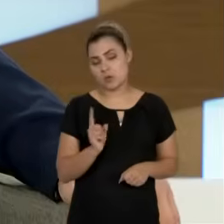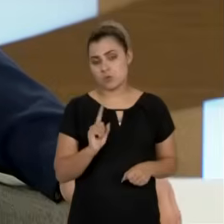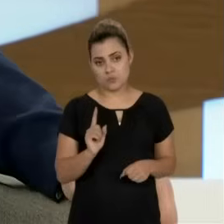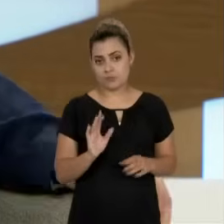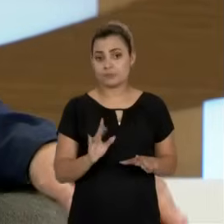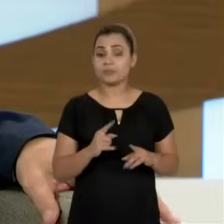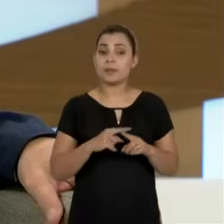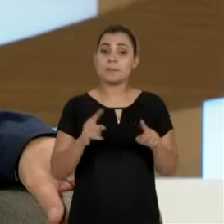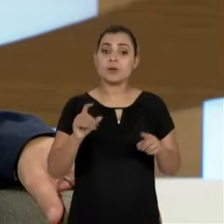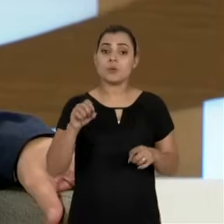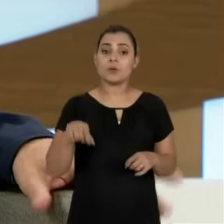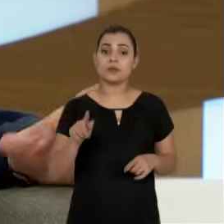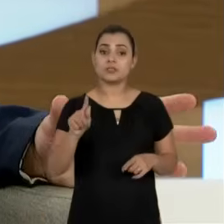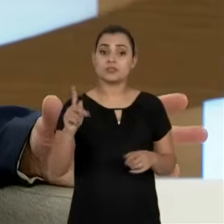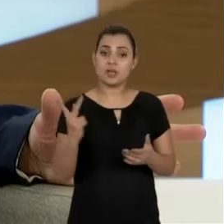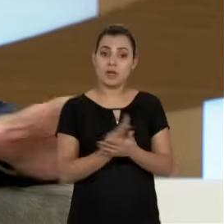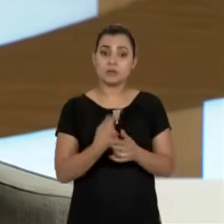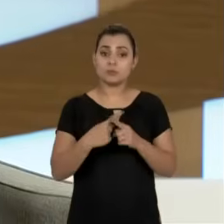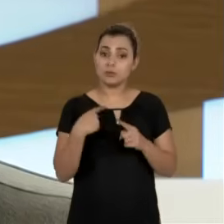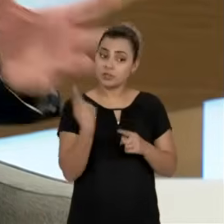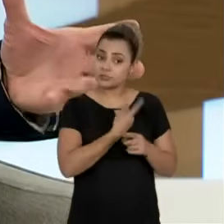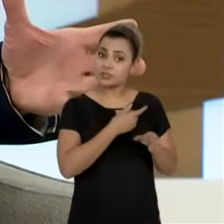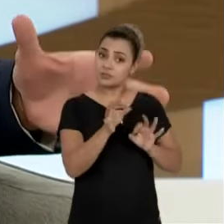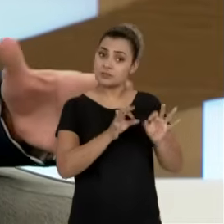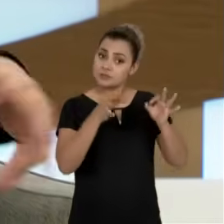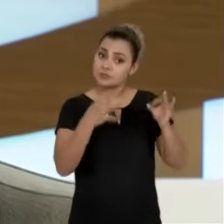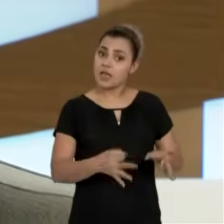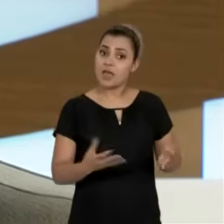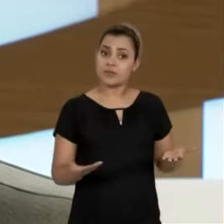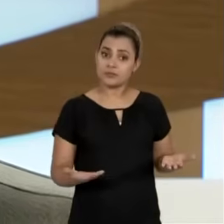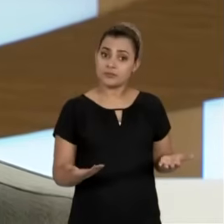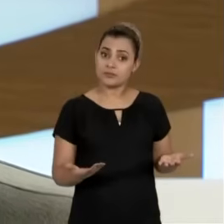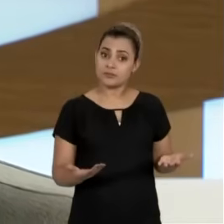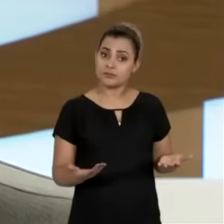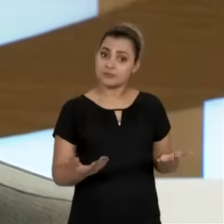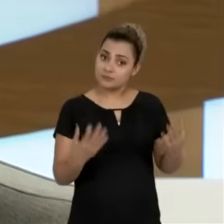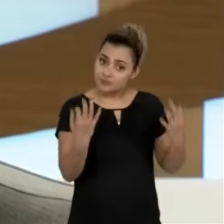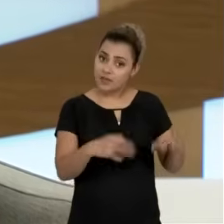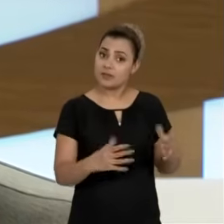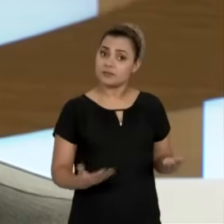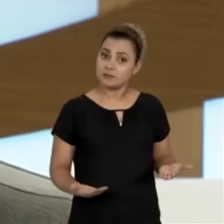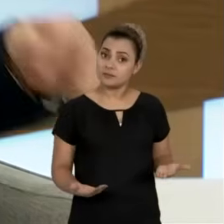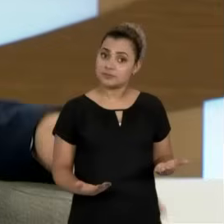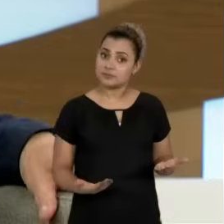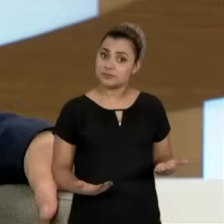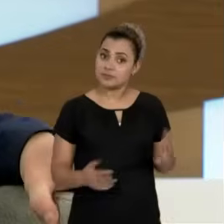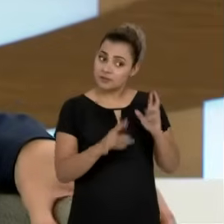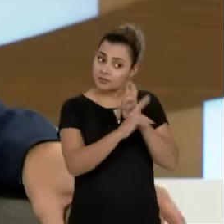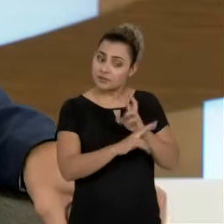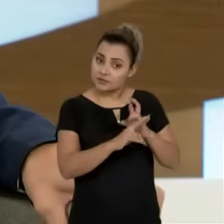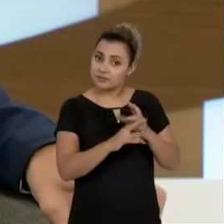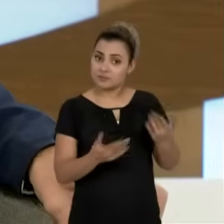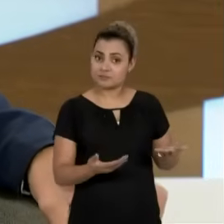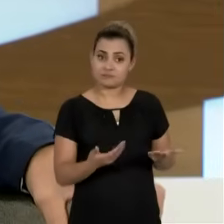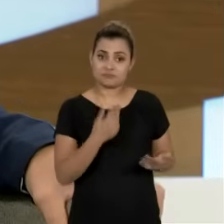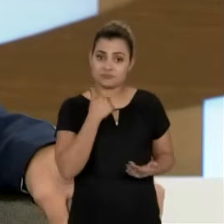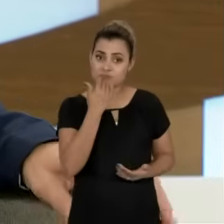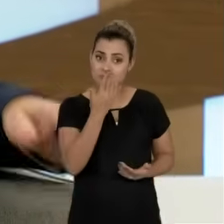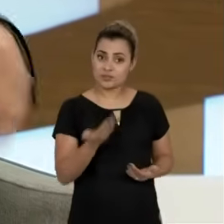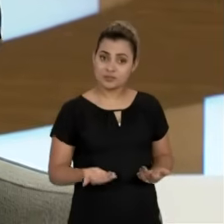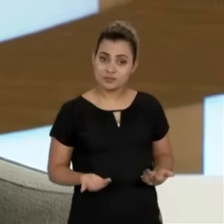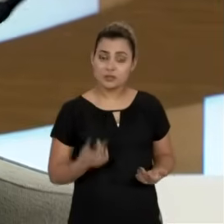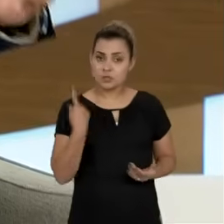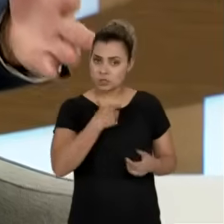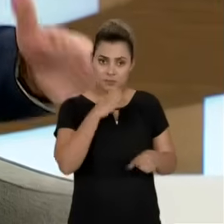assim, mexeram com a ONG errada porque a gente é tudo limpinho, tudo certinho, né? Ou seja, com a ONG certa, né? E nós não estamos